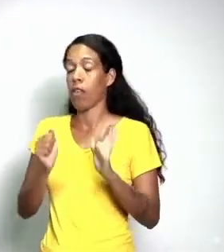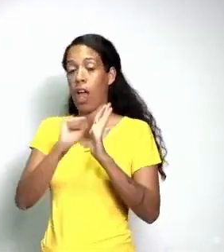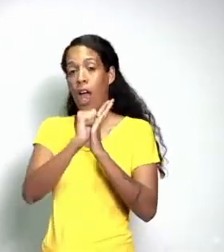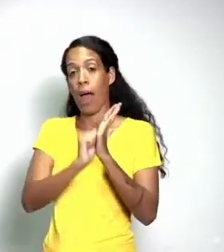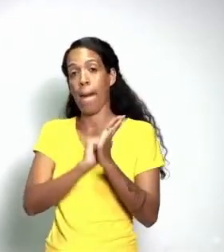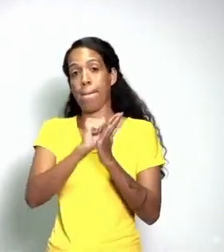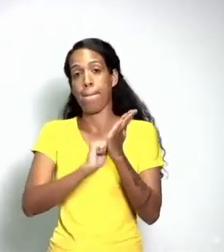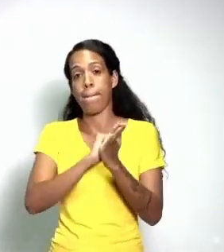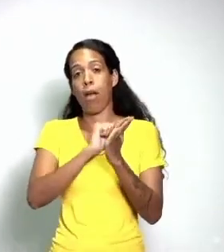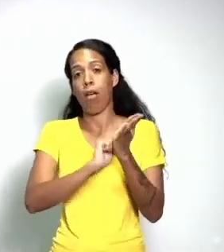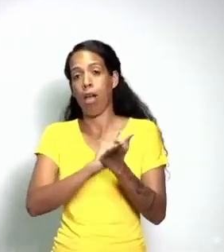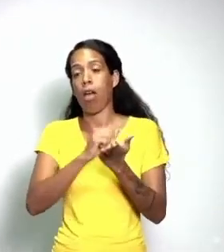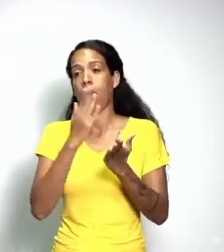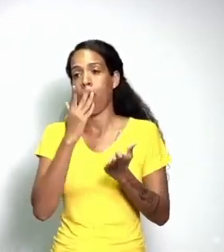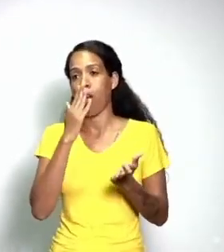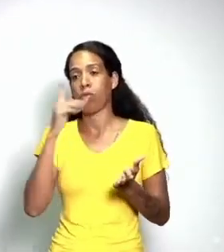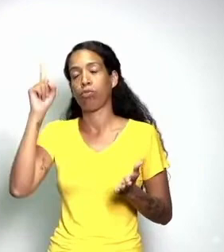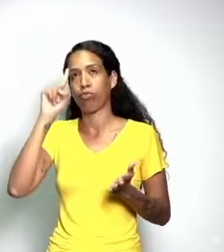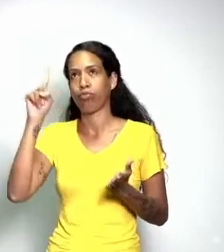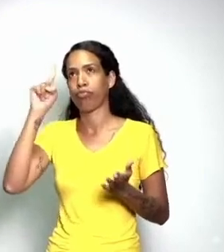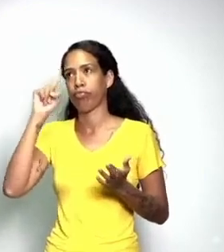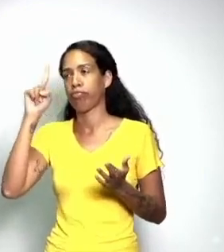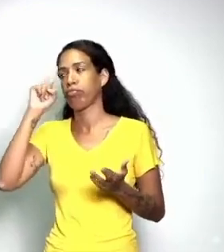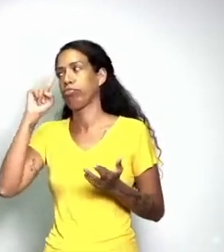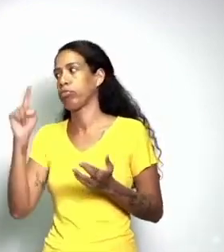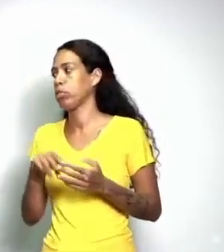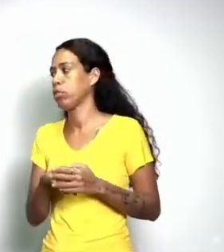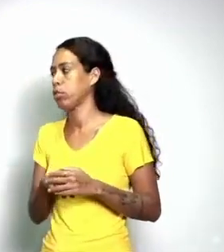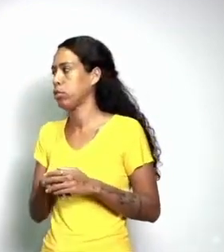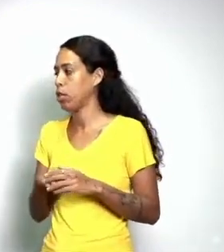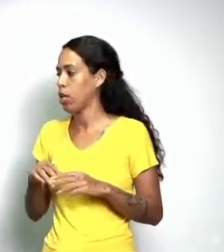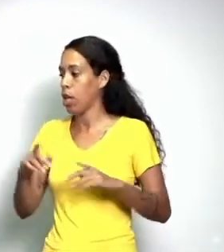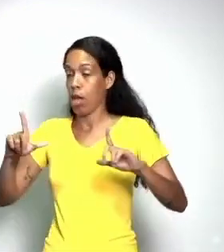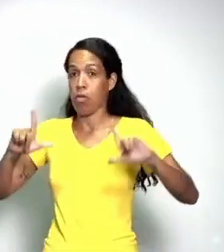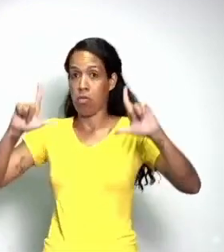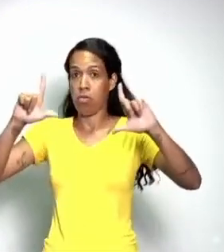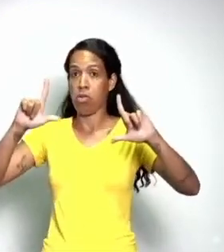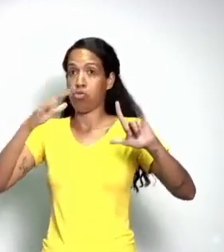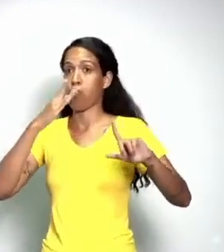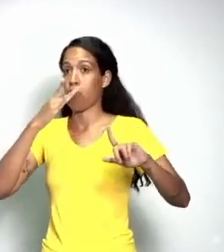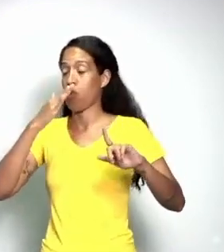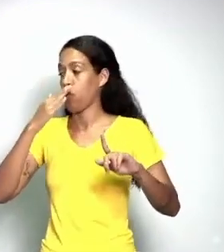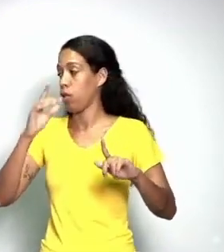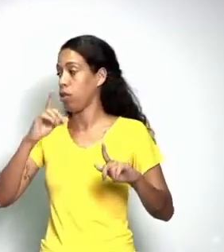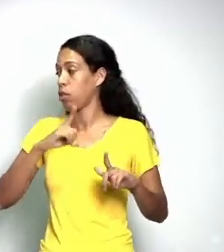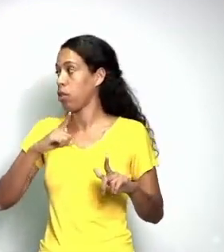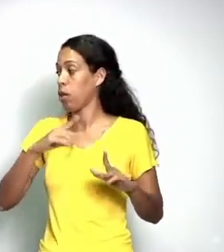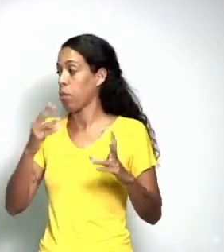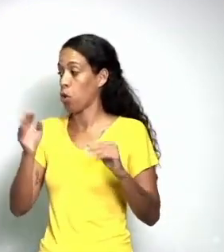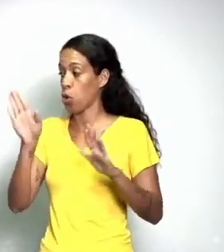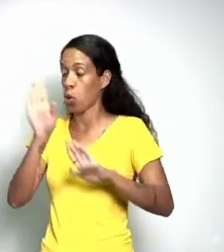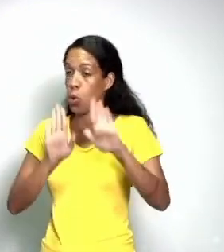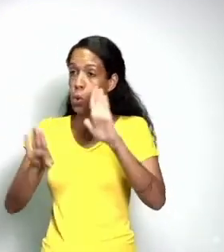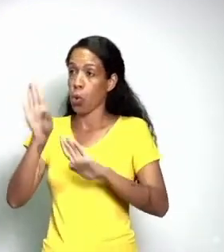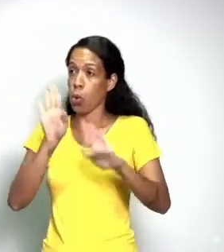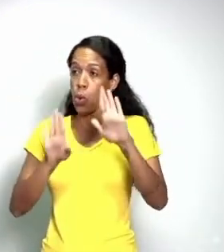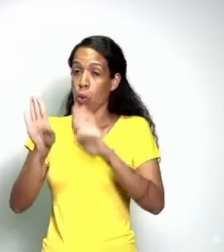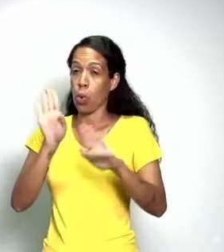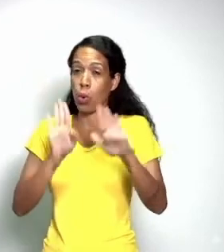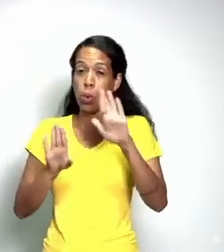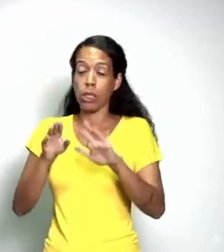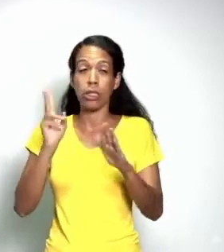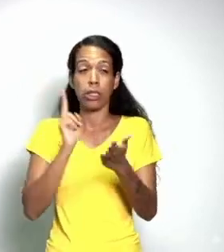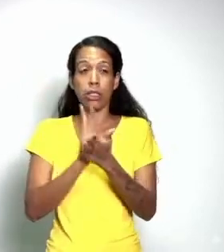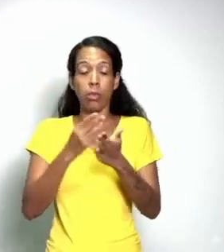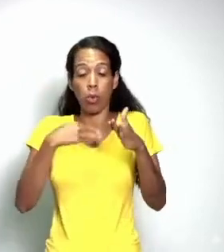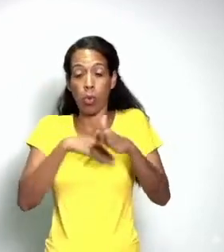essas cores com frequência. Essa cartela de cor que eu mostrei é algo que a gente tem muito cuidado e ela vai estar sempre sendo